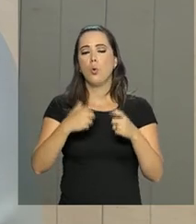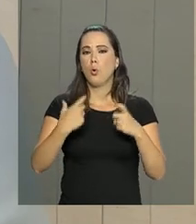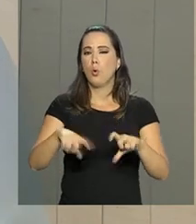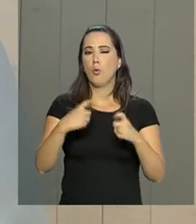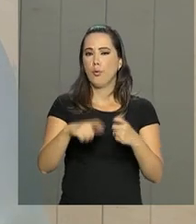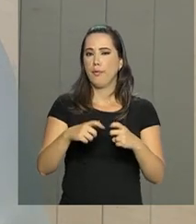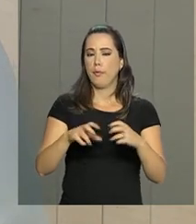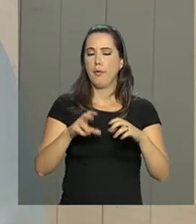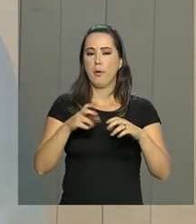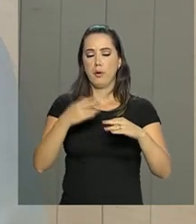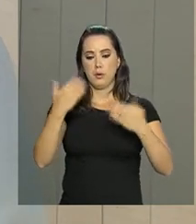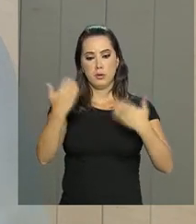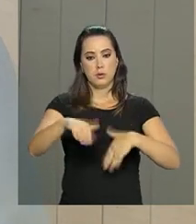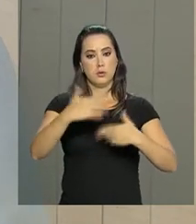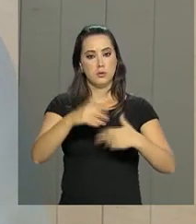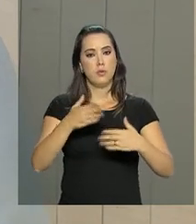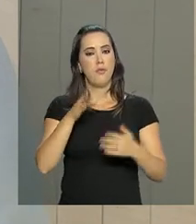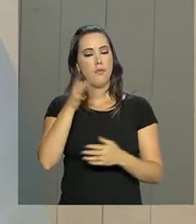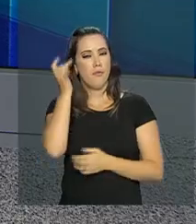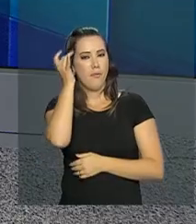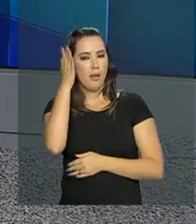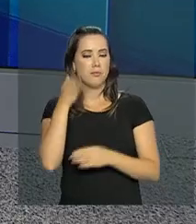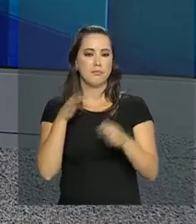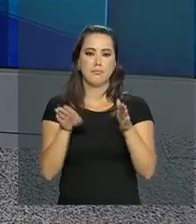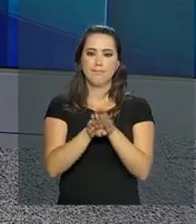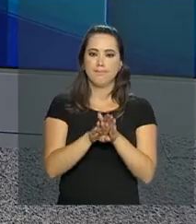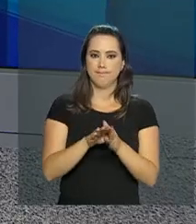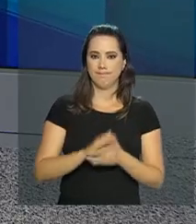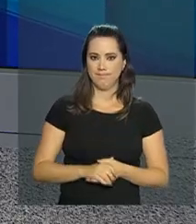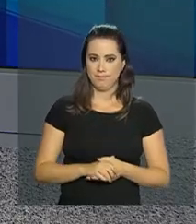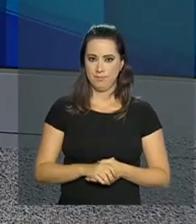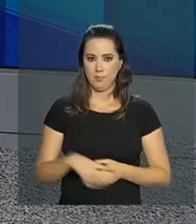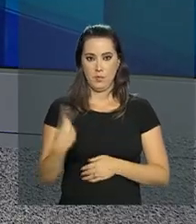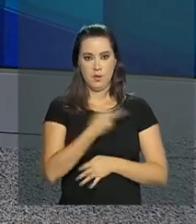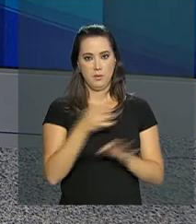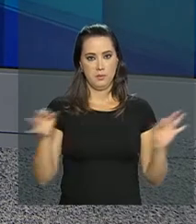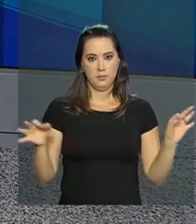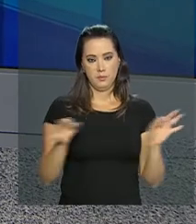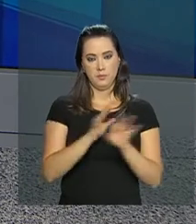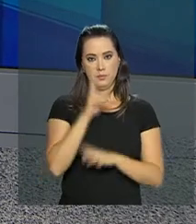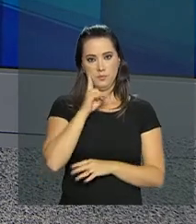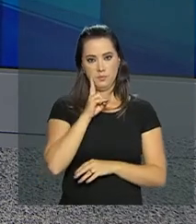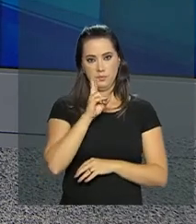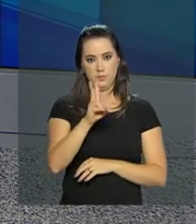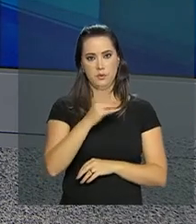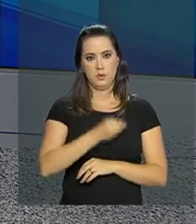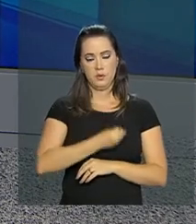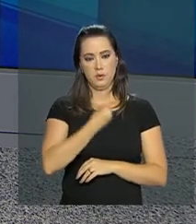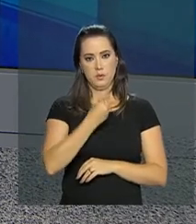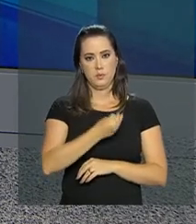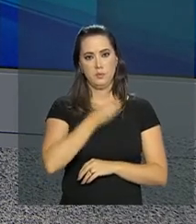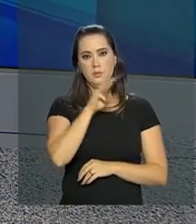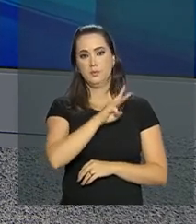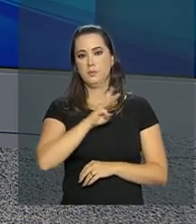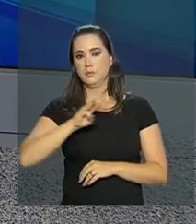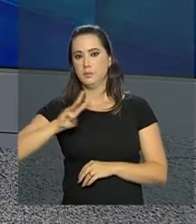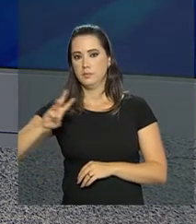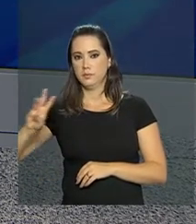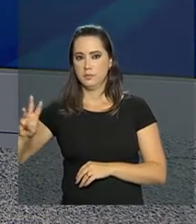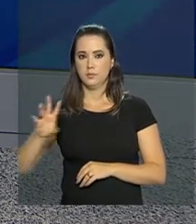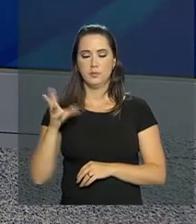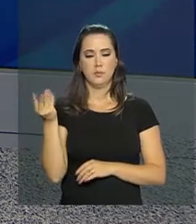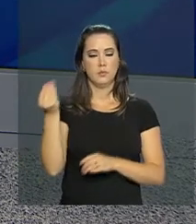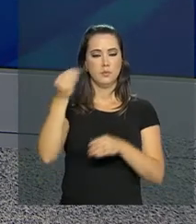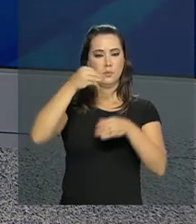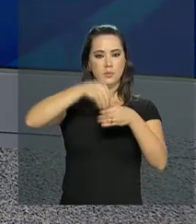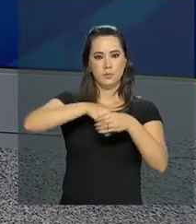seu local de fazer a prova, de fácil acesso. Nós ficamos por aqui. Você acompanha a nossa programação ao vivo pelo site